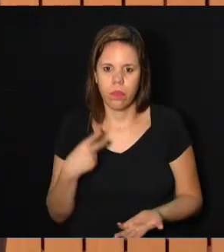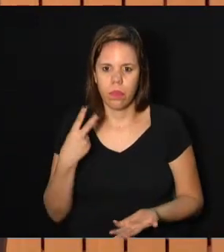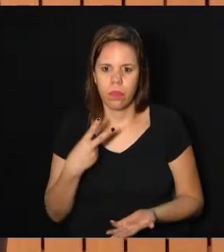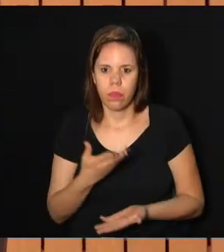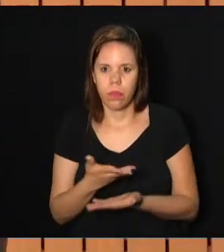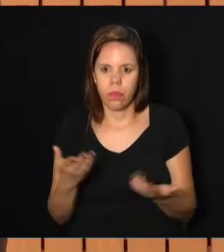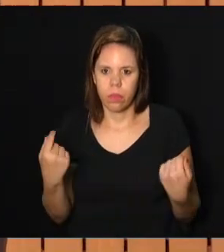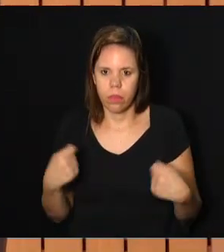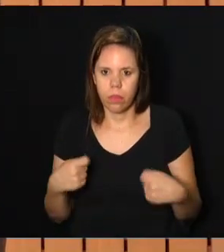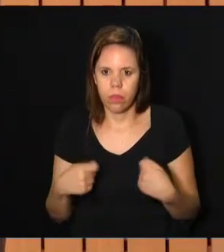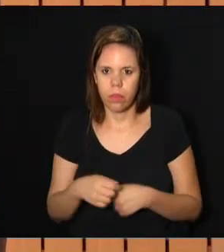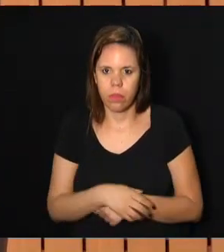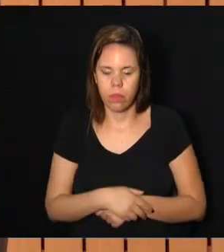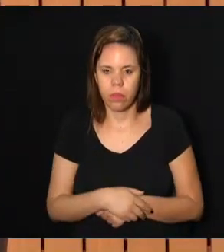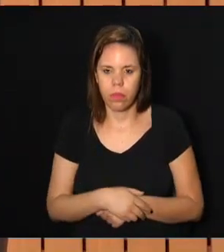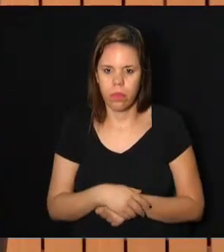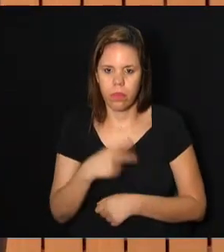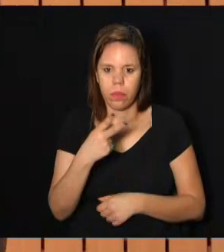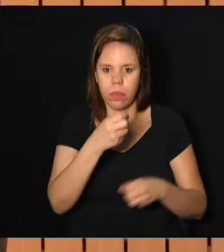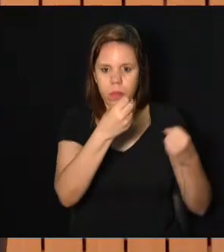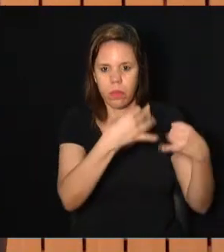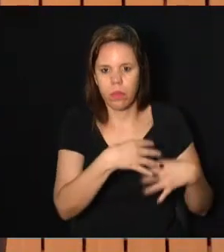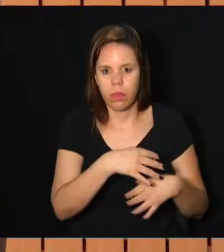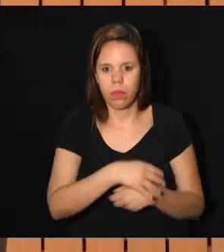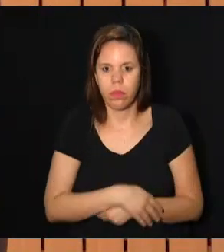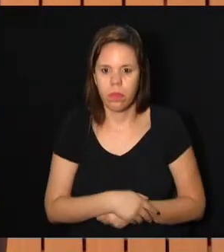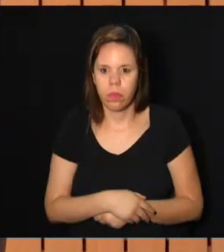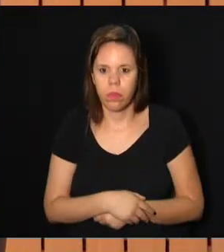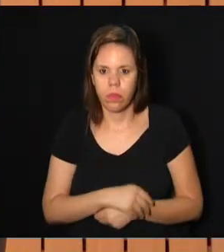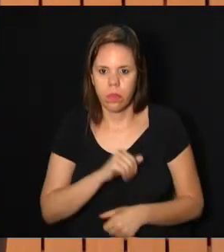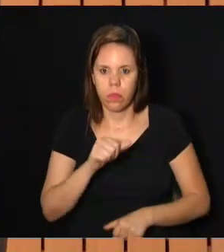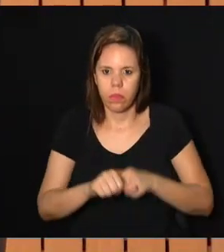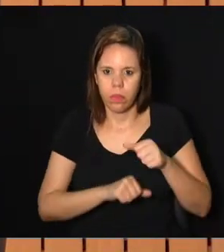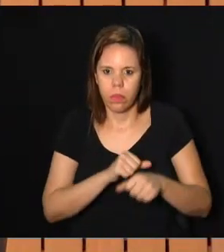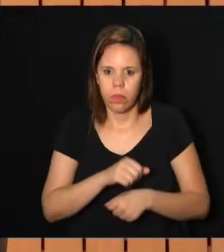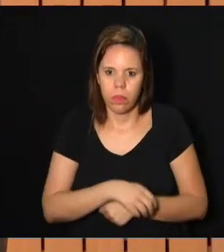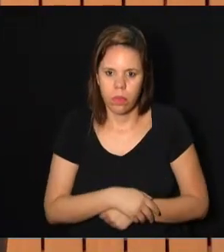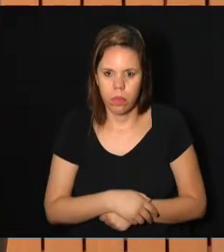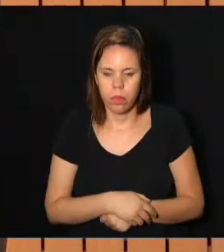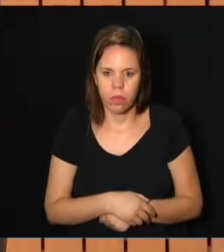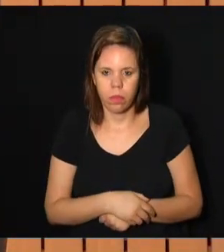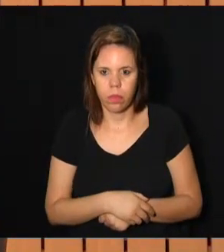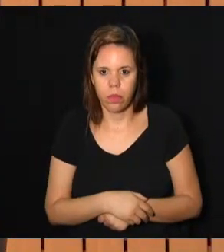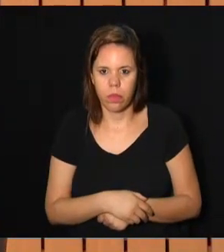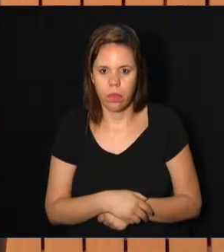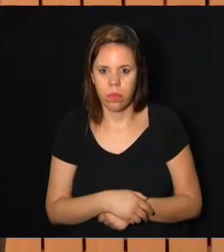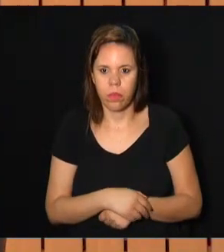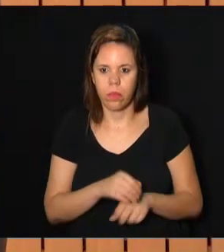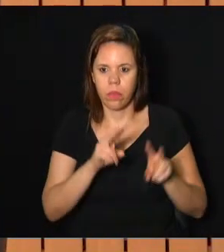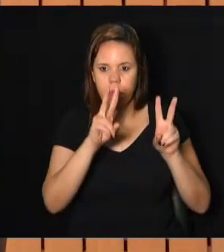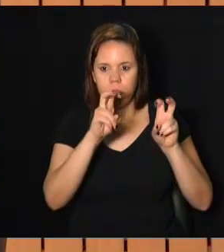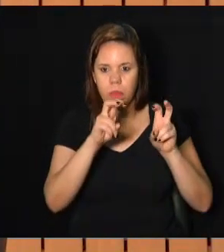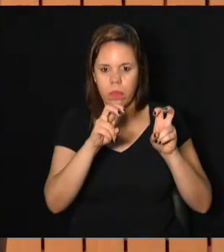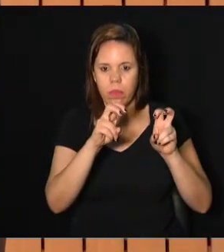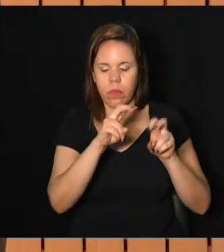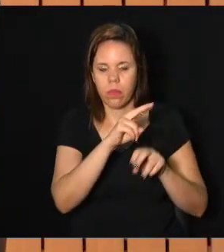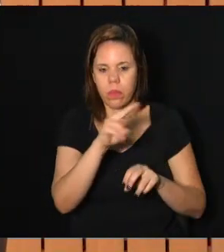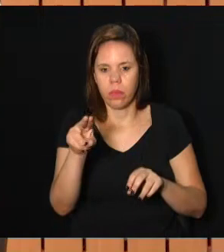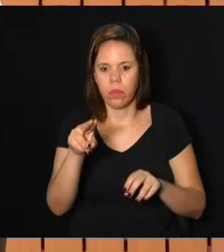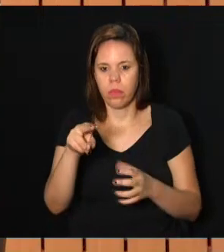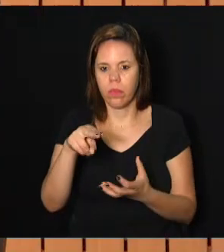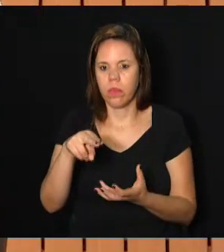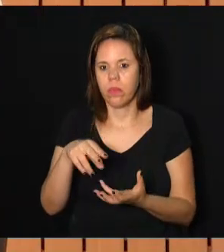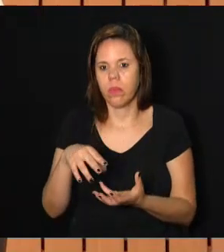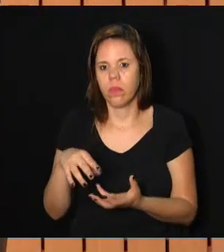vereador, a necessidade, na sua justificativa, de se alterar o termo idoso por